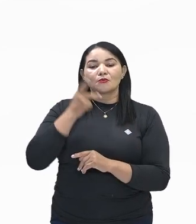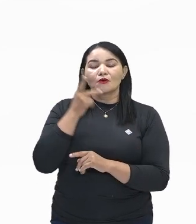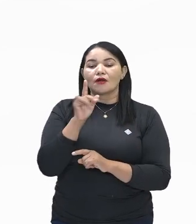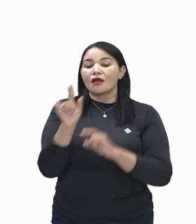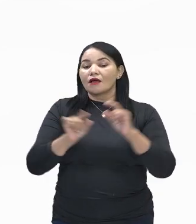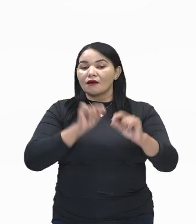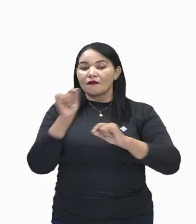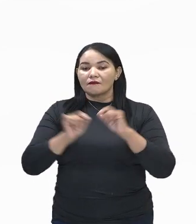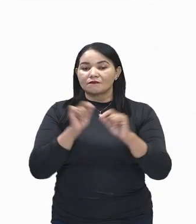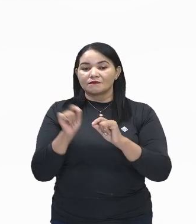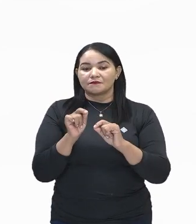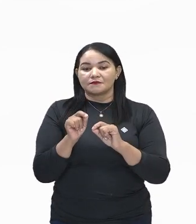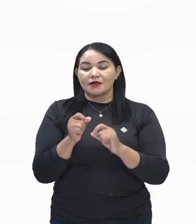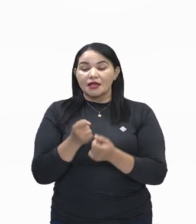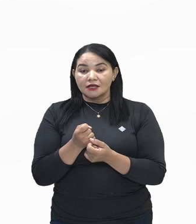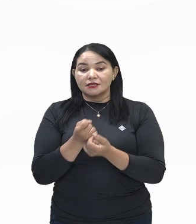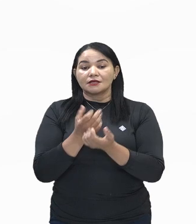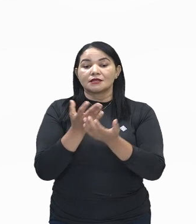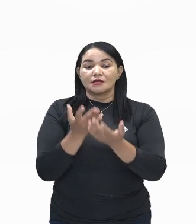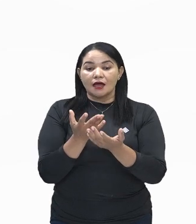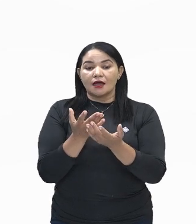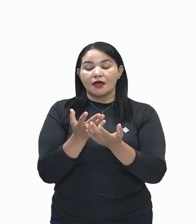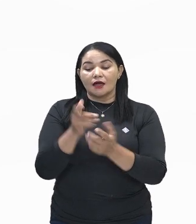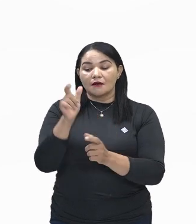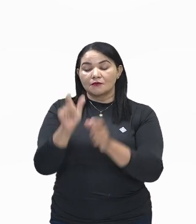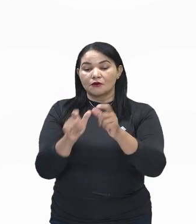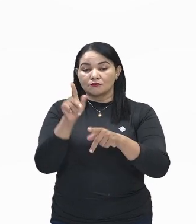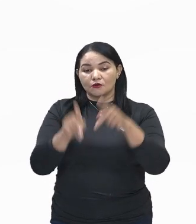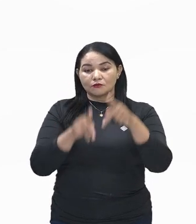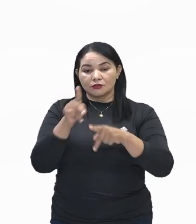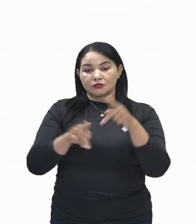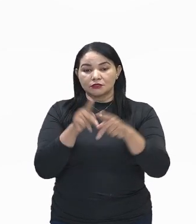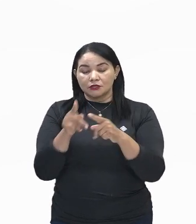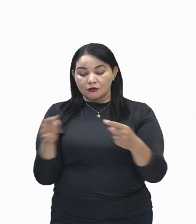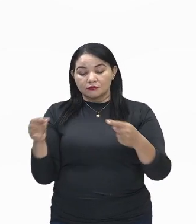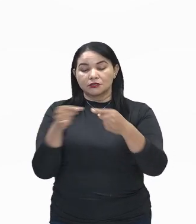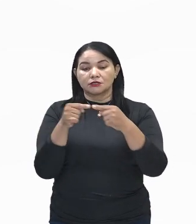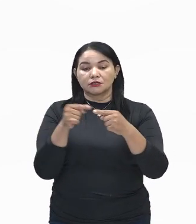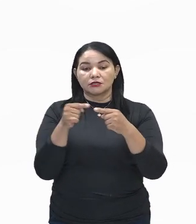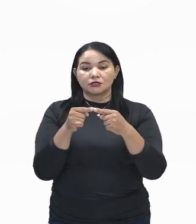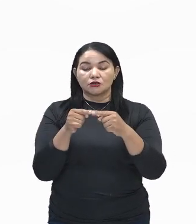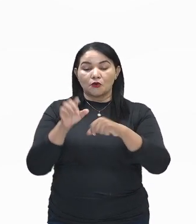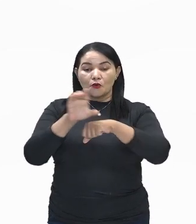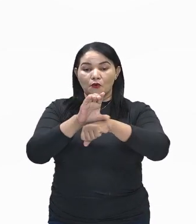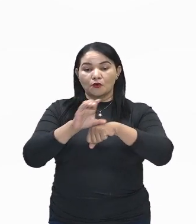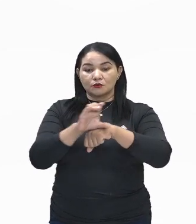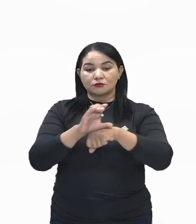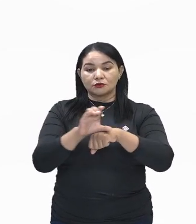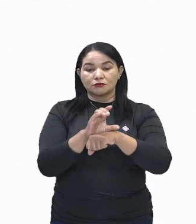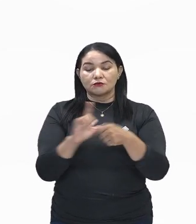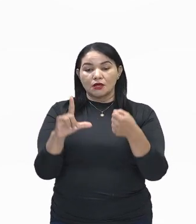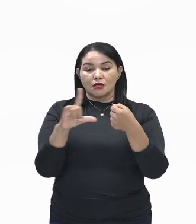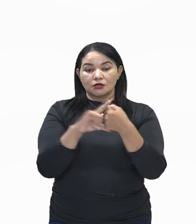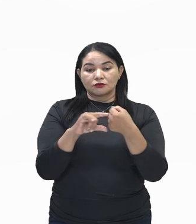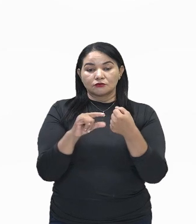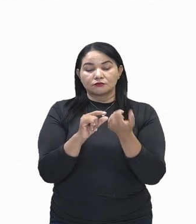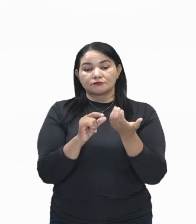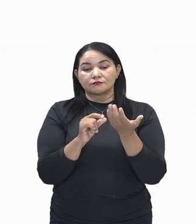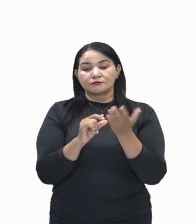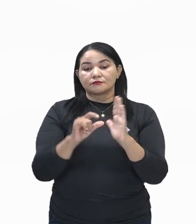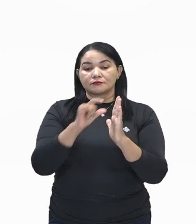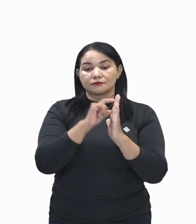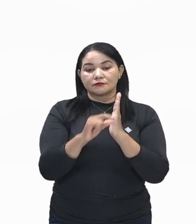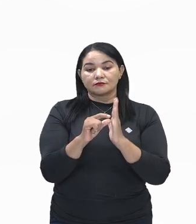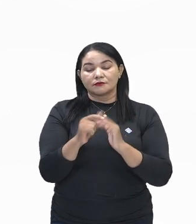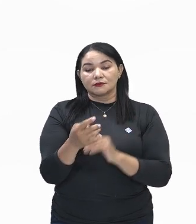Eles conferem à população, de acordo com a Constituição Federal, que está lá no capítulo 4, né? O